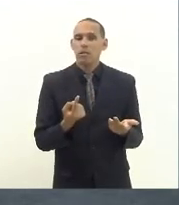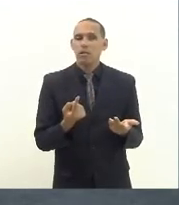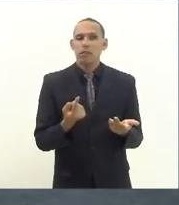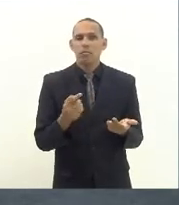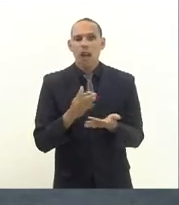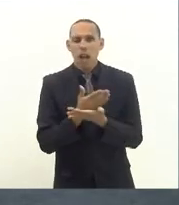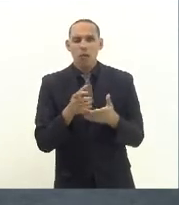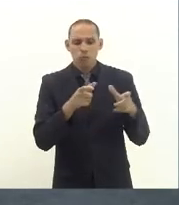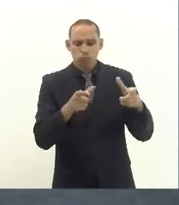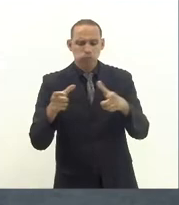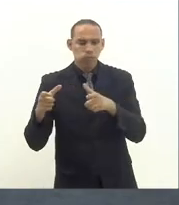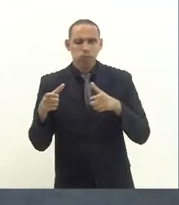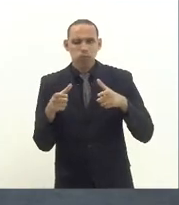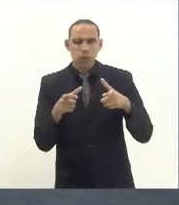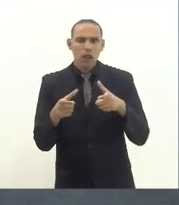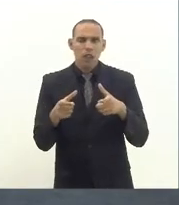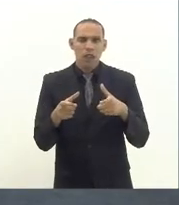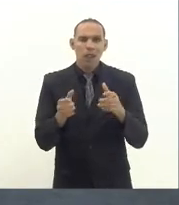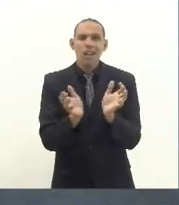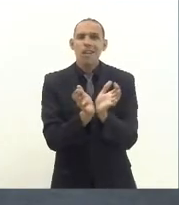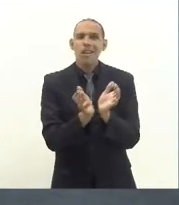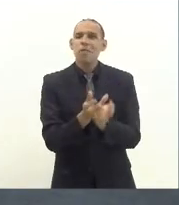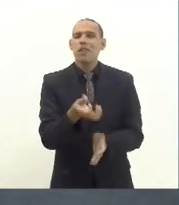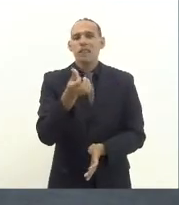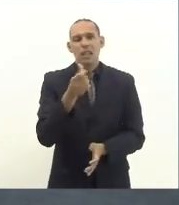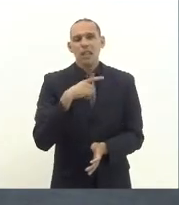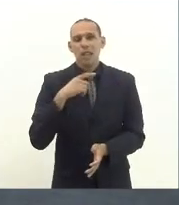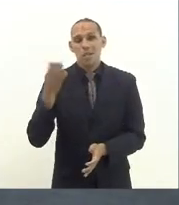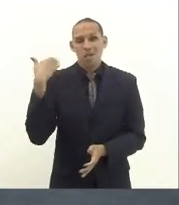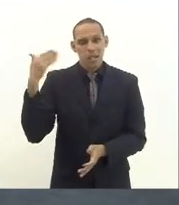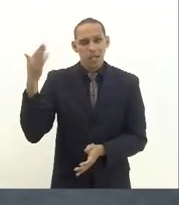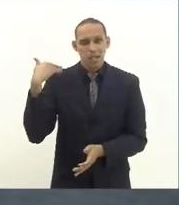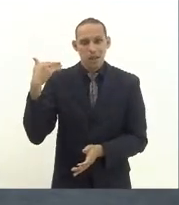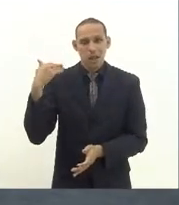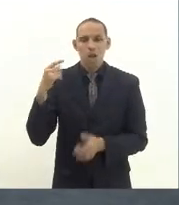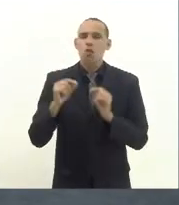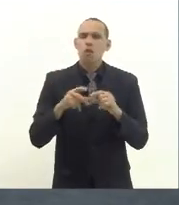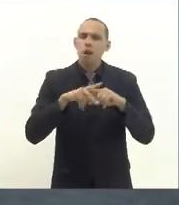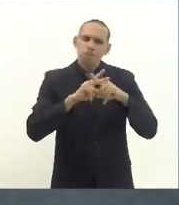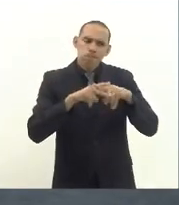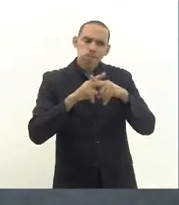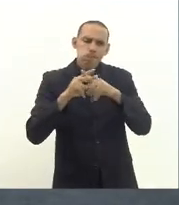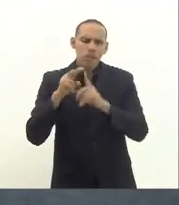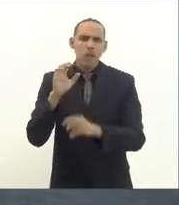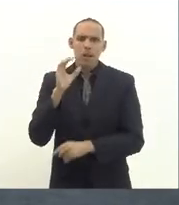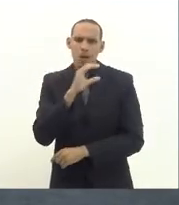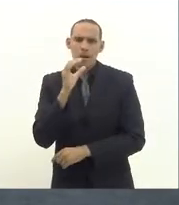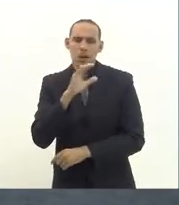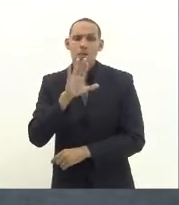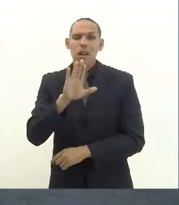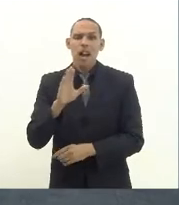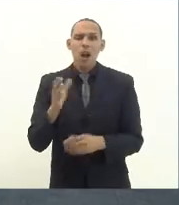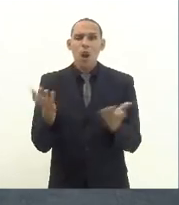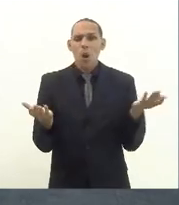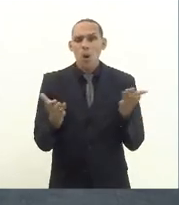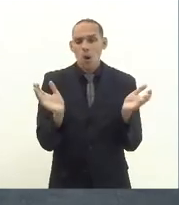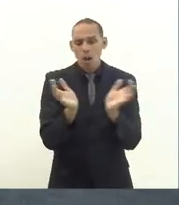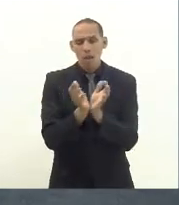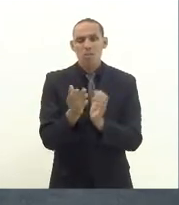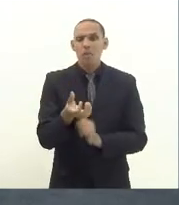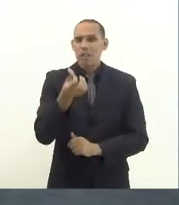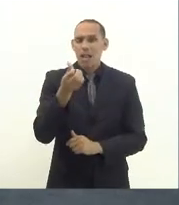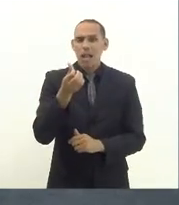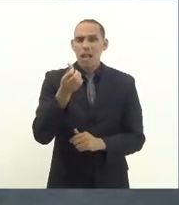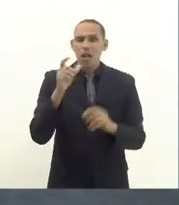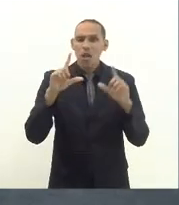determinadas regiões que tinham seis equipes é fazendo o emergencial e hoje essas seis equipes